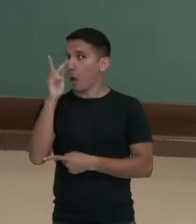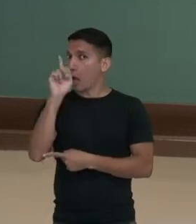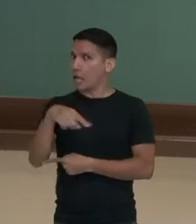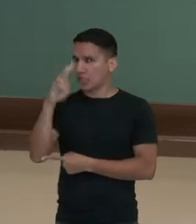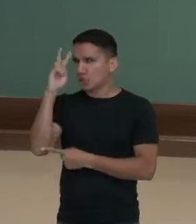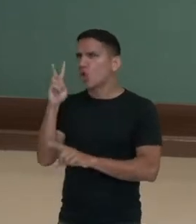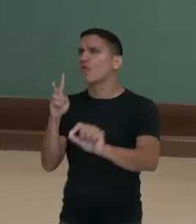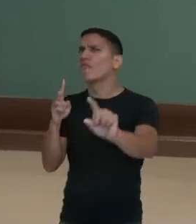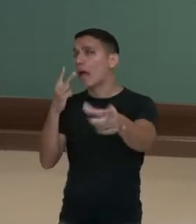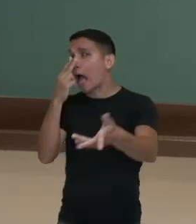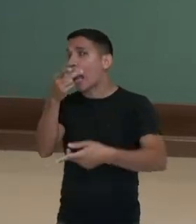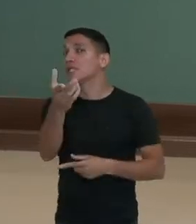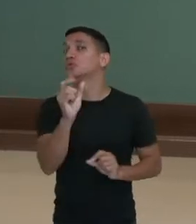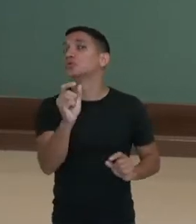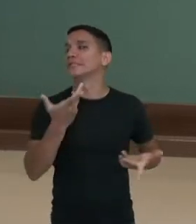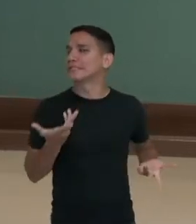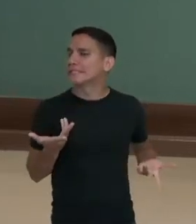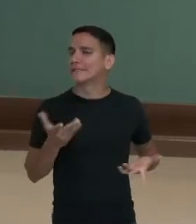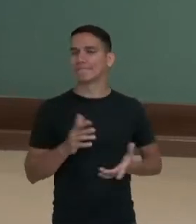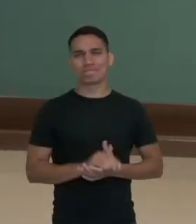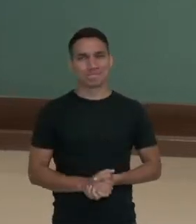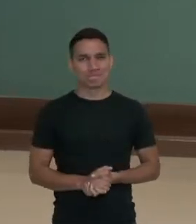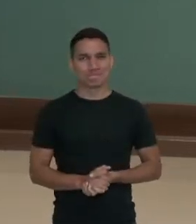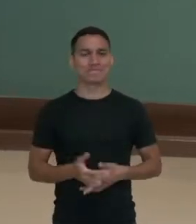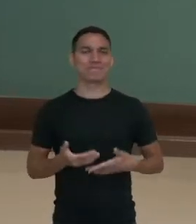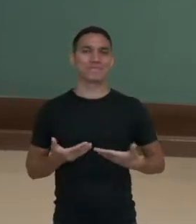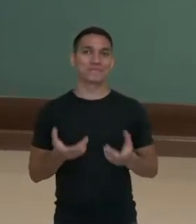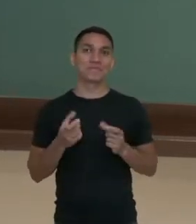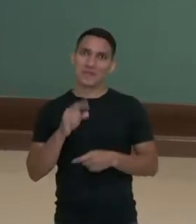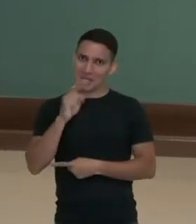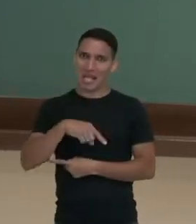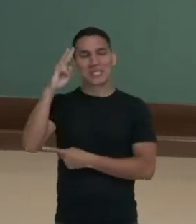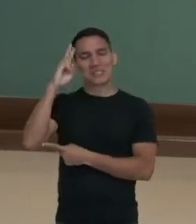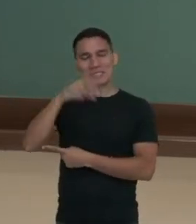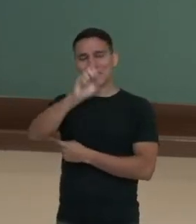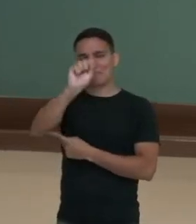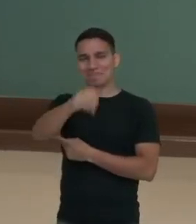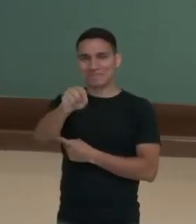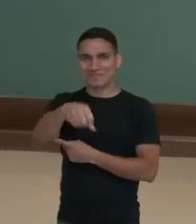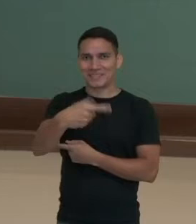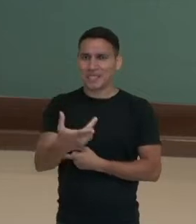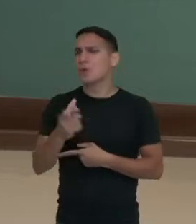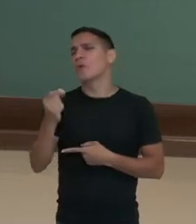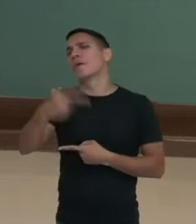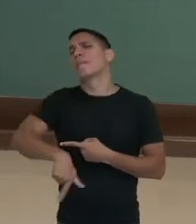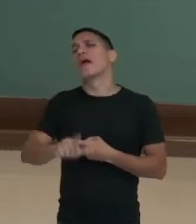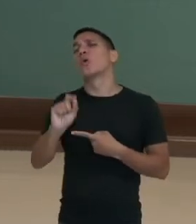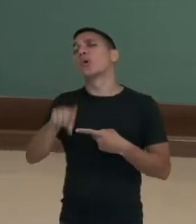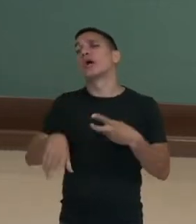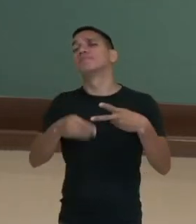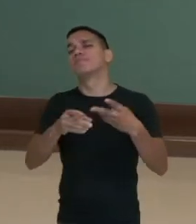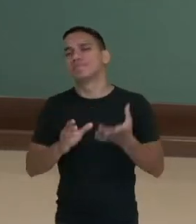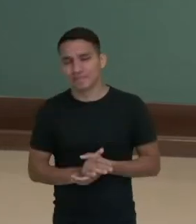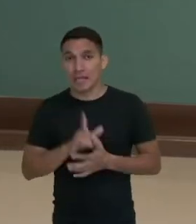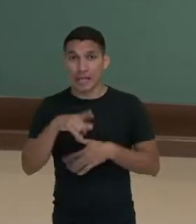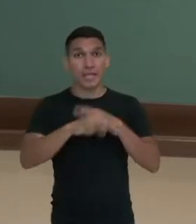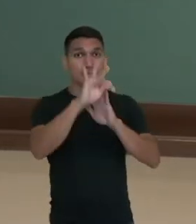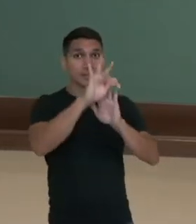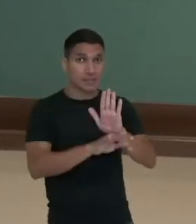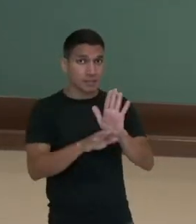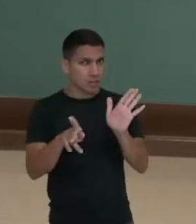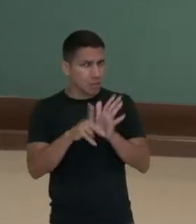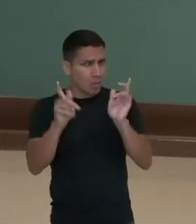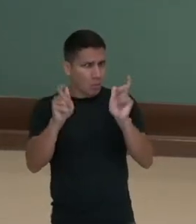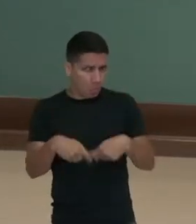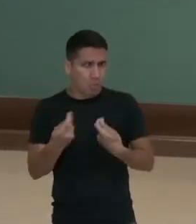E você, o que acha que é? É uma história, sim. O que mais? É um texto que